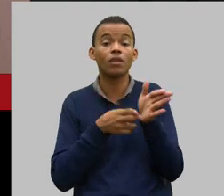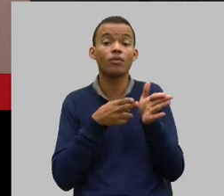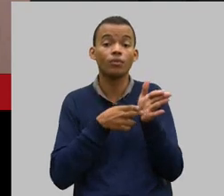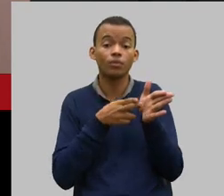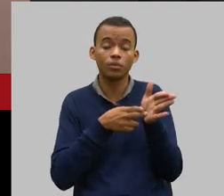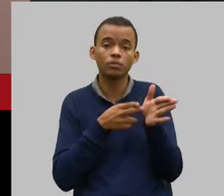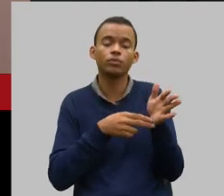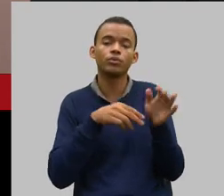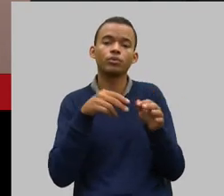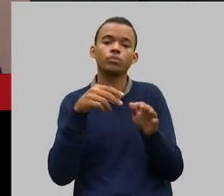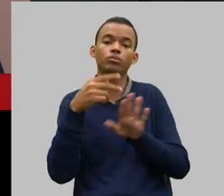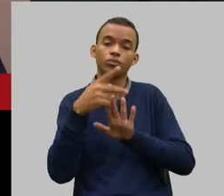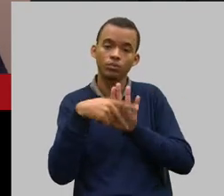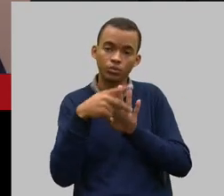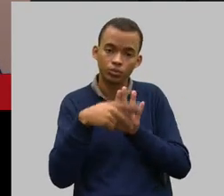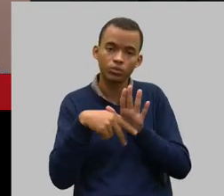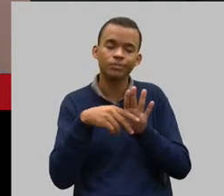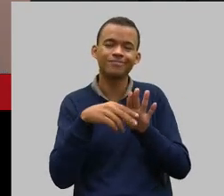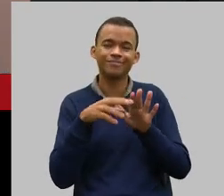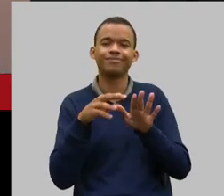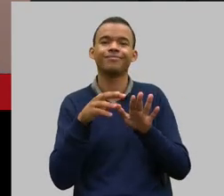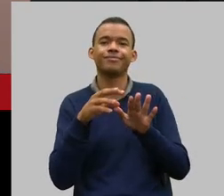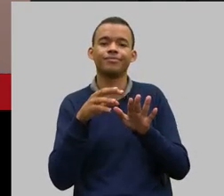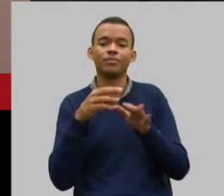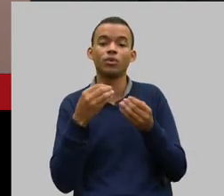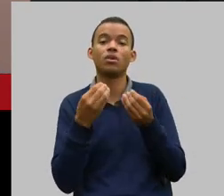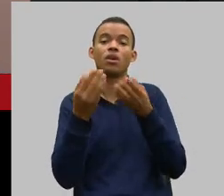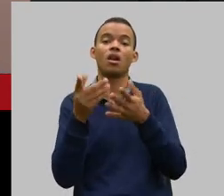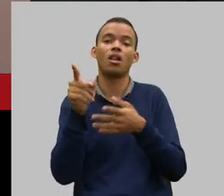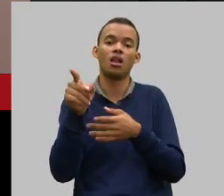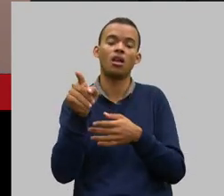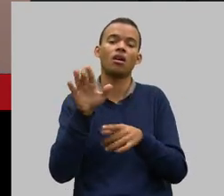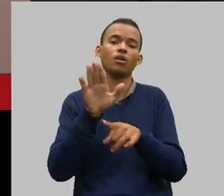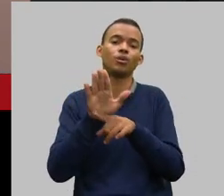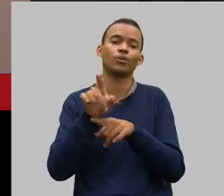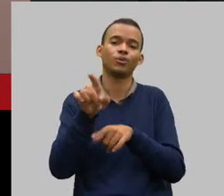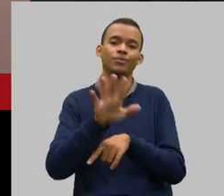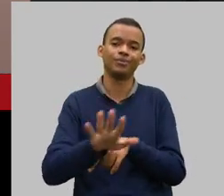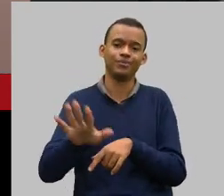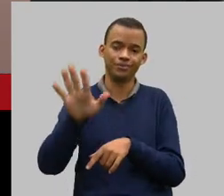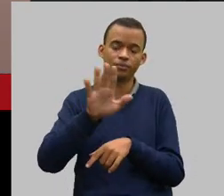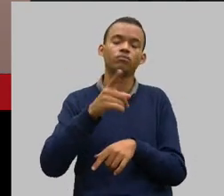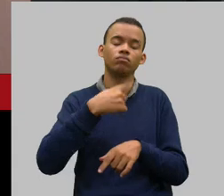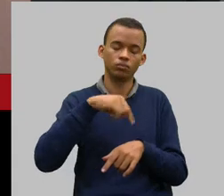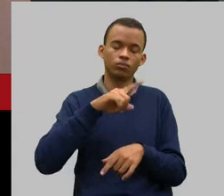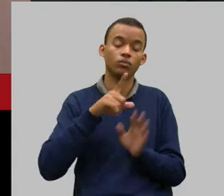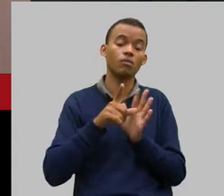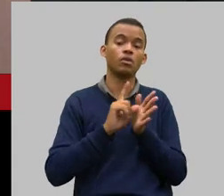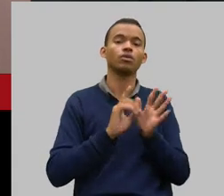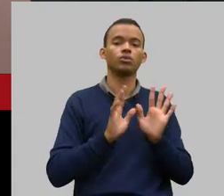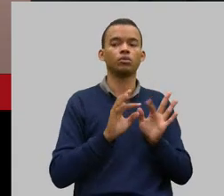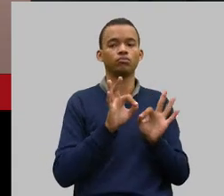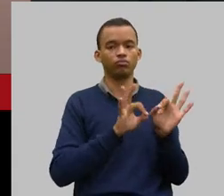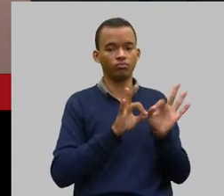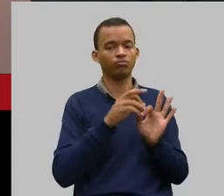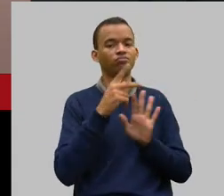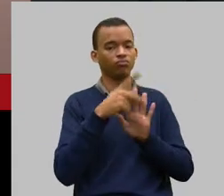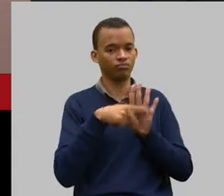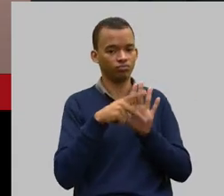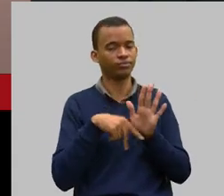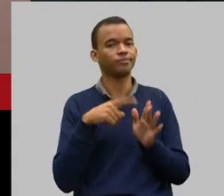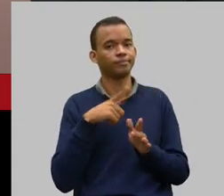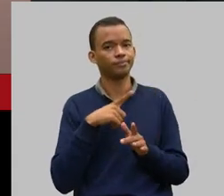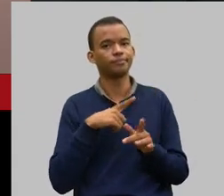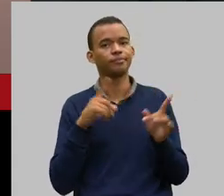projetos de ferrovia possam eh eh servir aquela região temos alguns em vista eh a dificuldade hoje tem sido